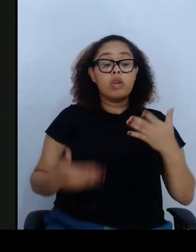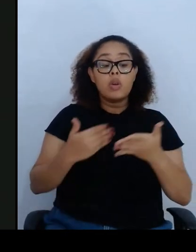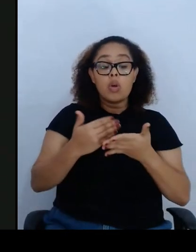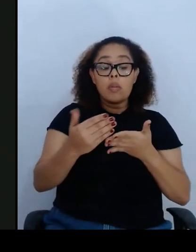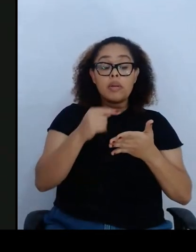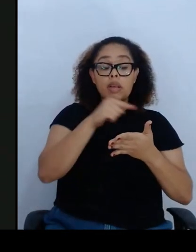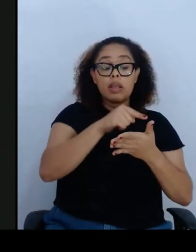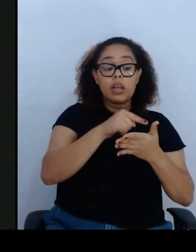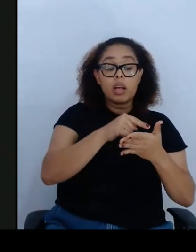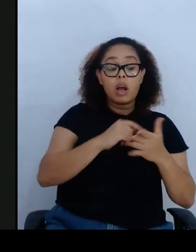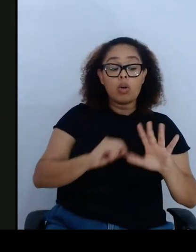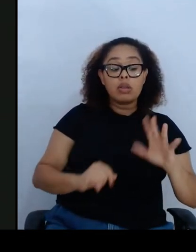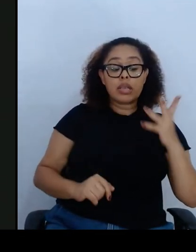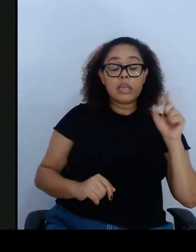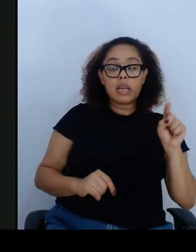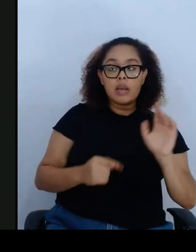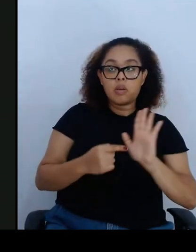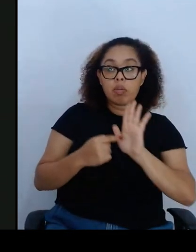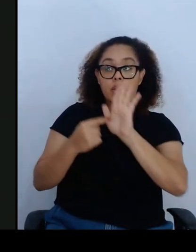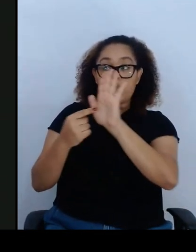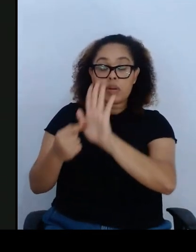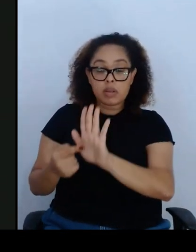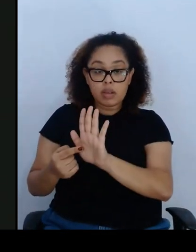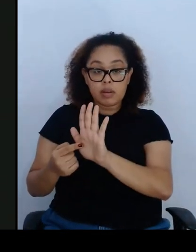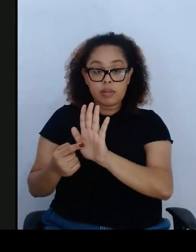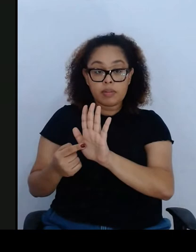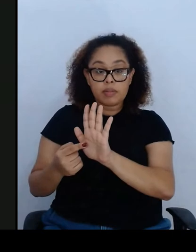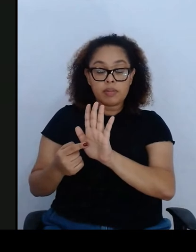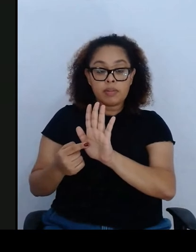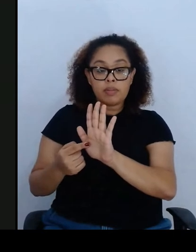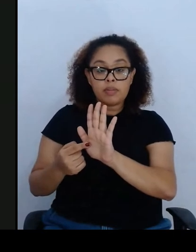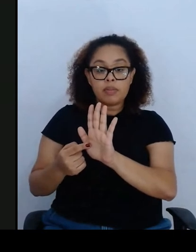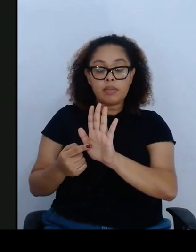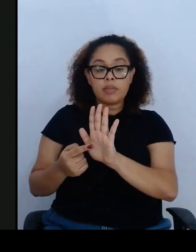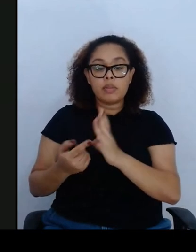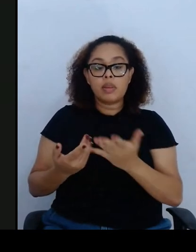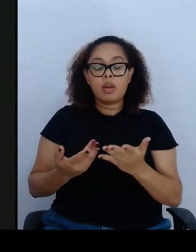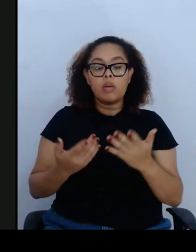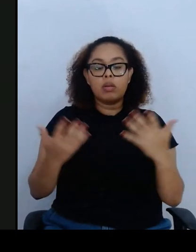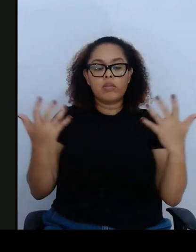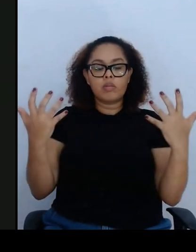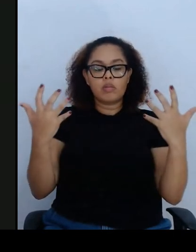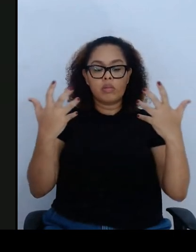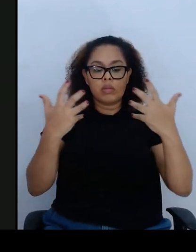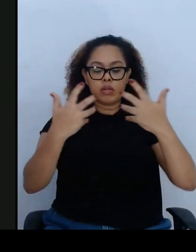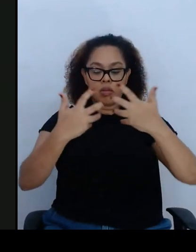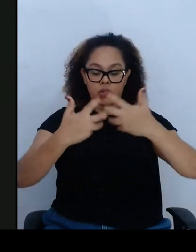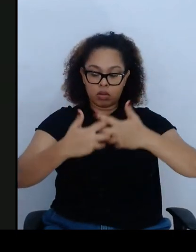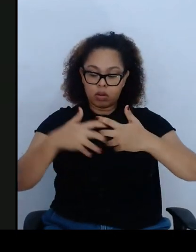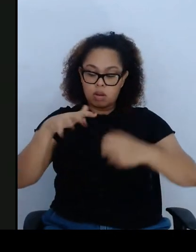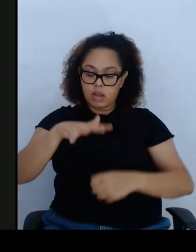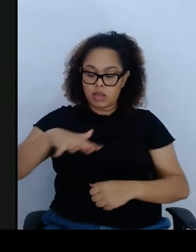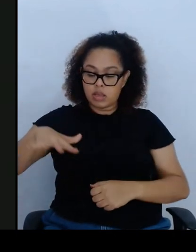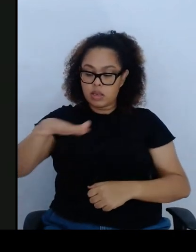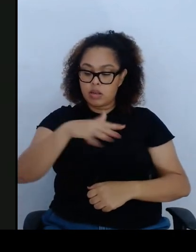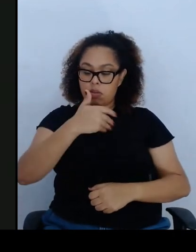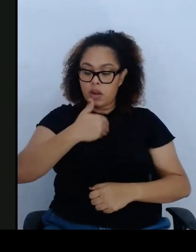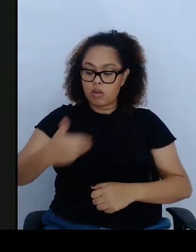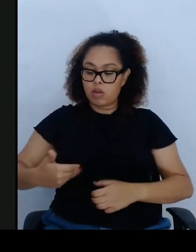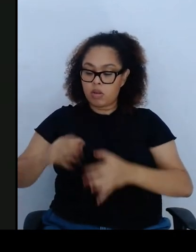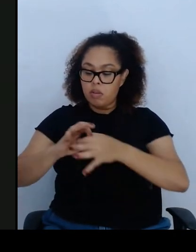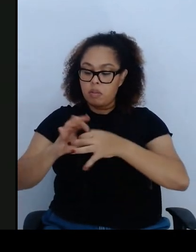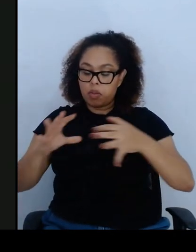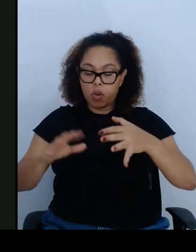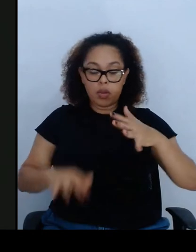e esse essa intersecção entre o espaço público e o espaço privado ela